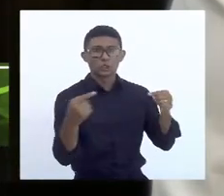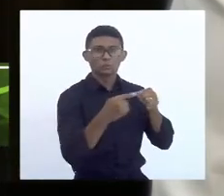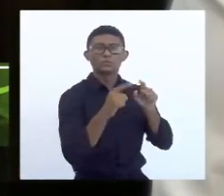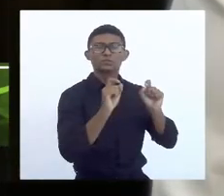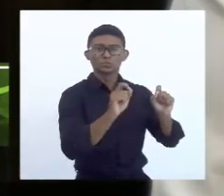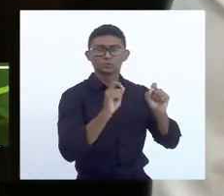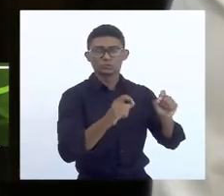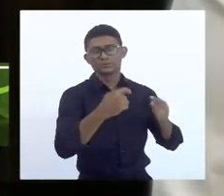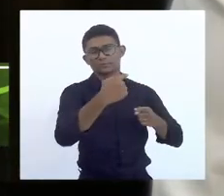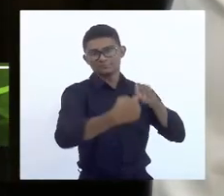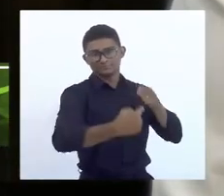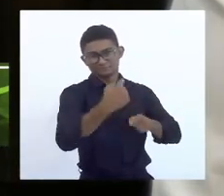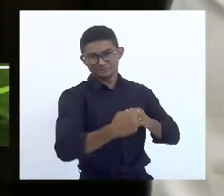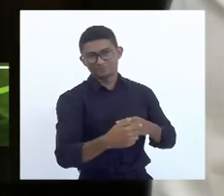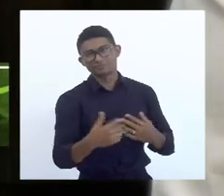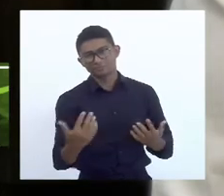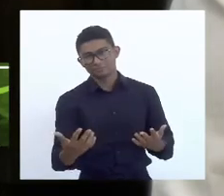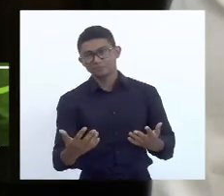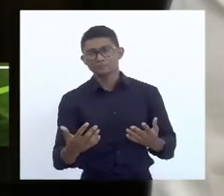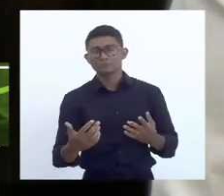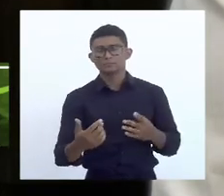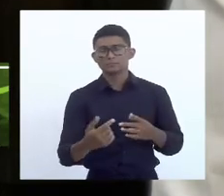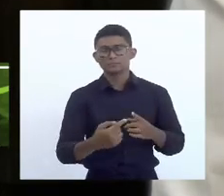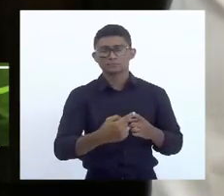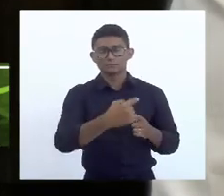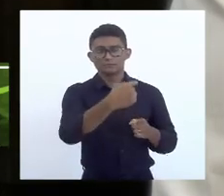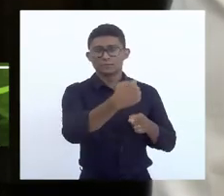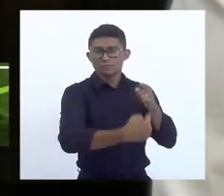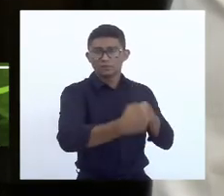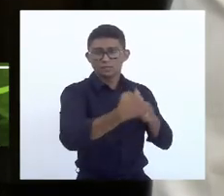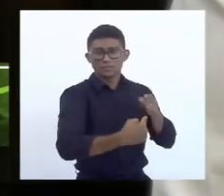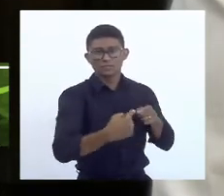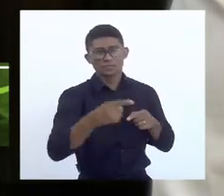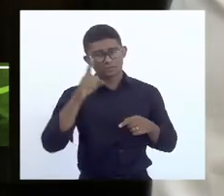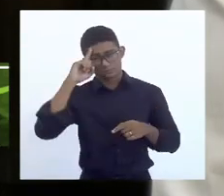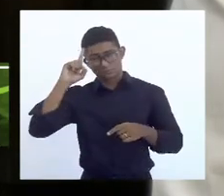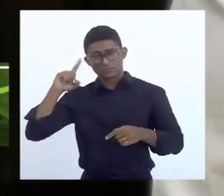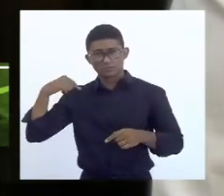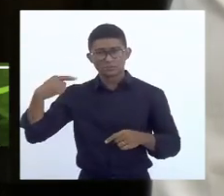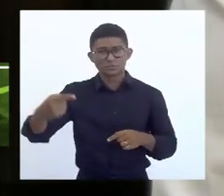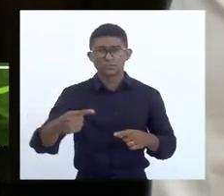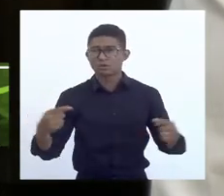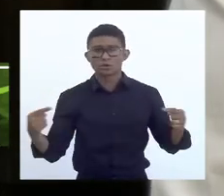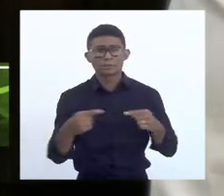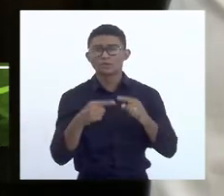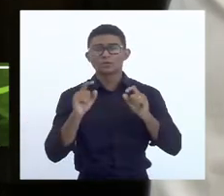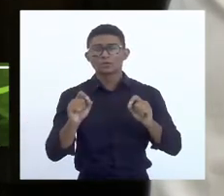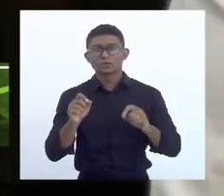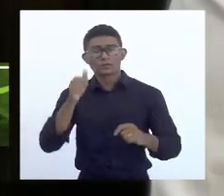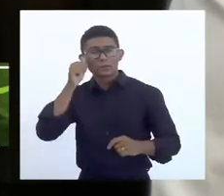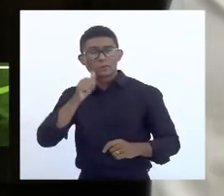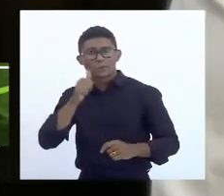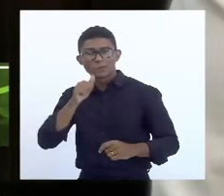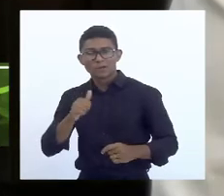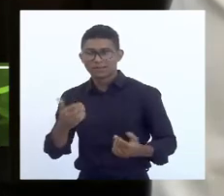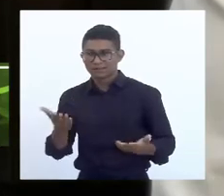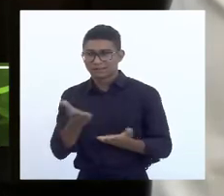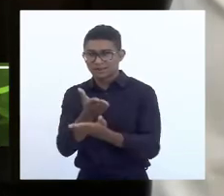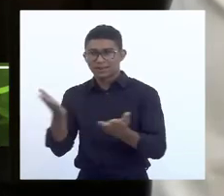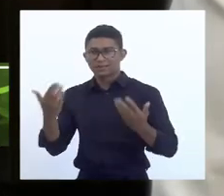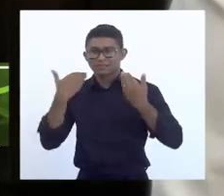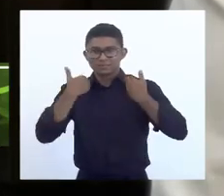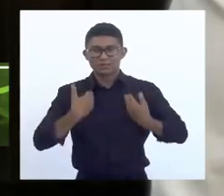cotidiano, ela é exercida por corpos de mulheres negras, de